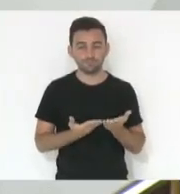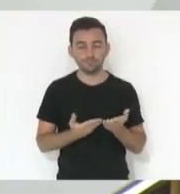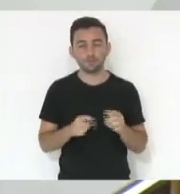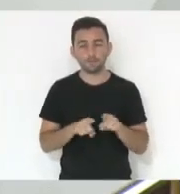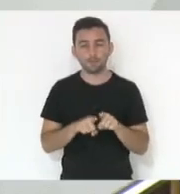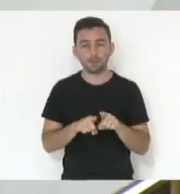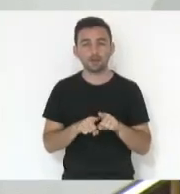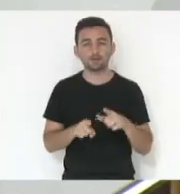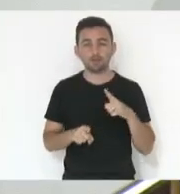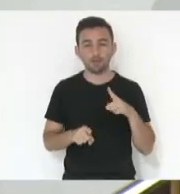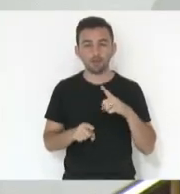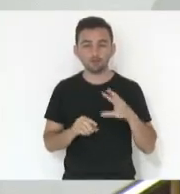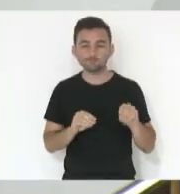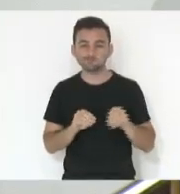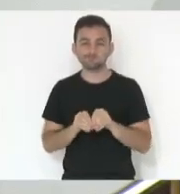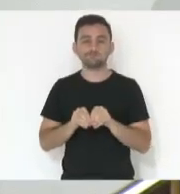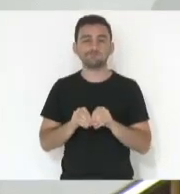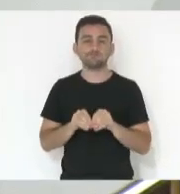inclui, incorpora